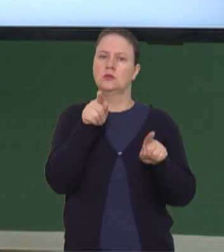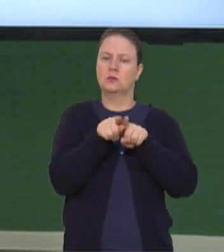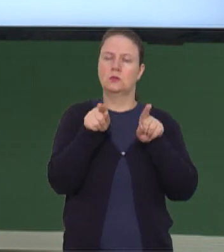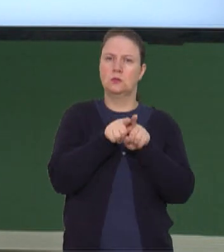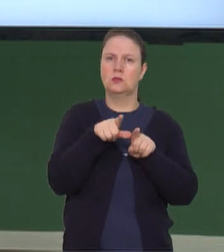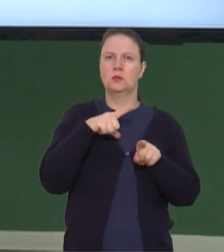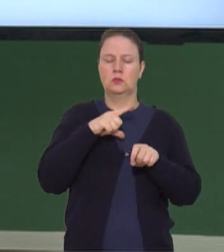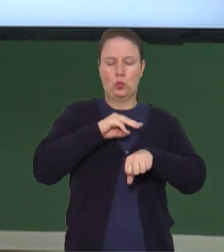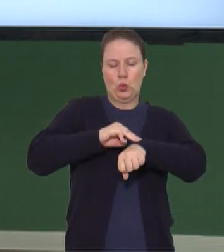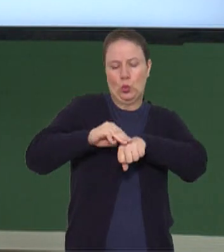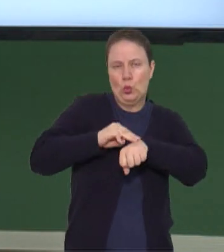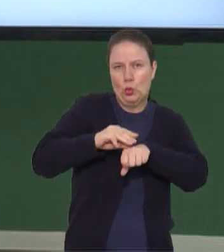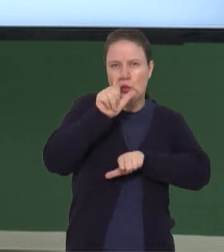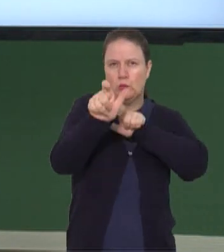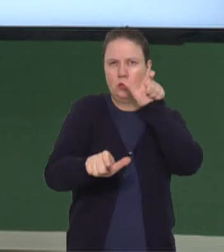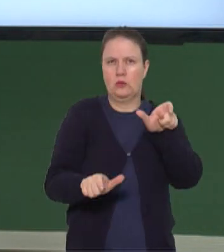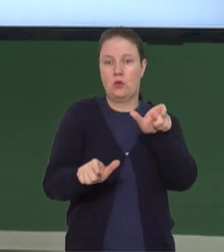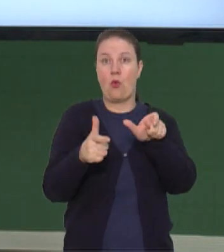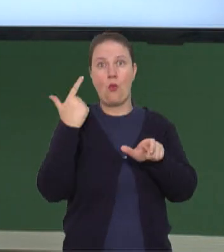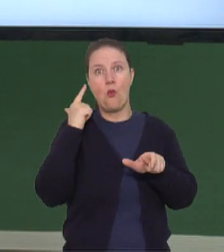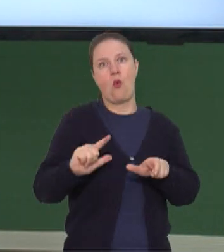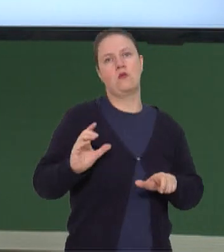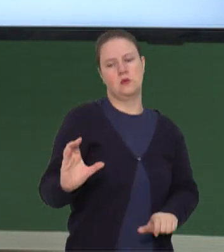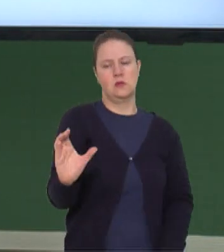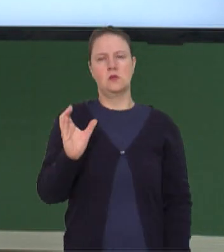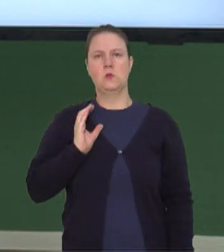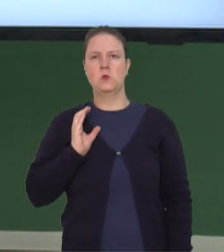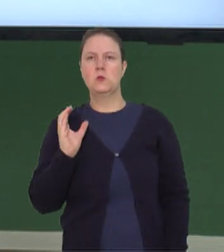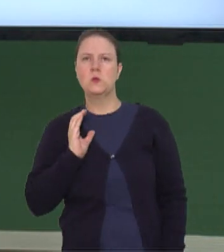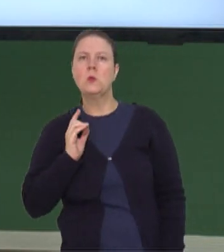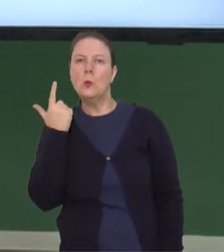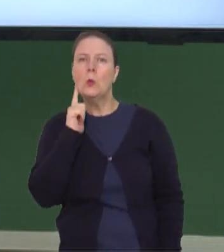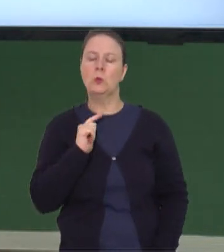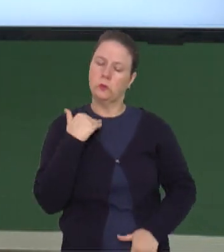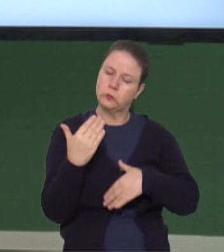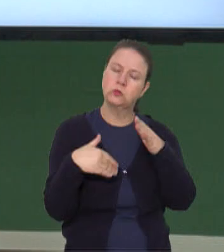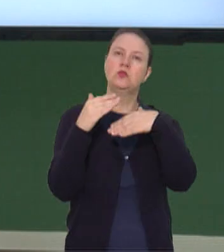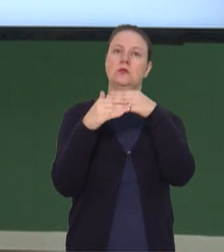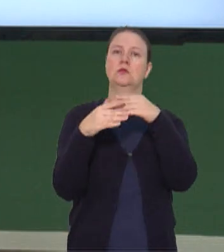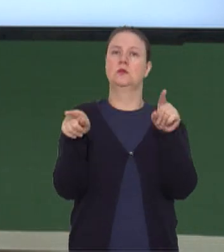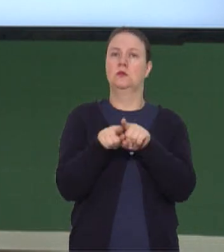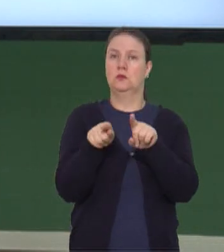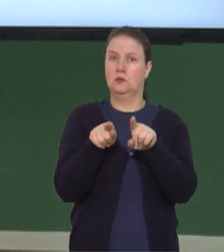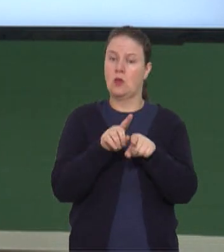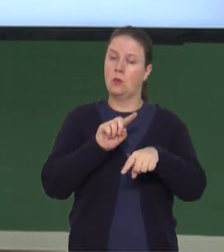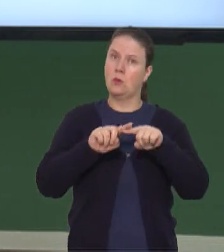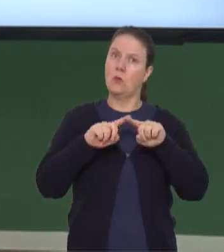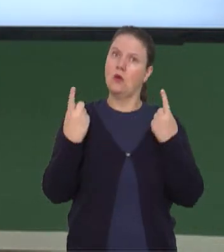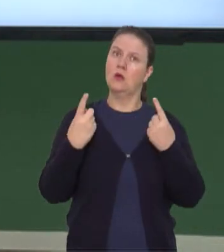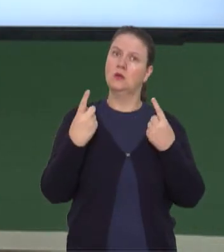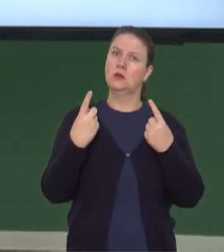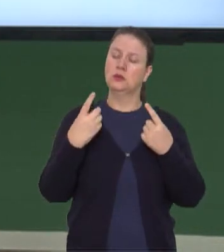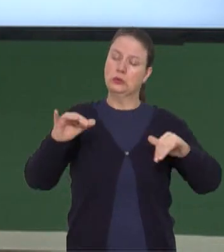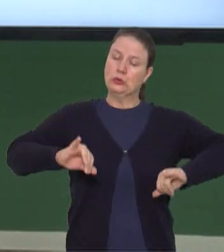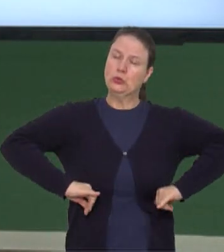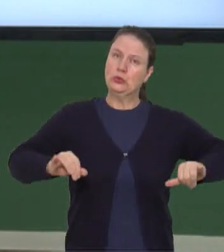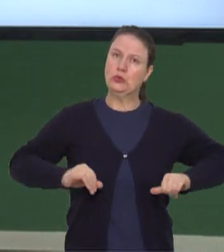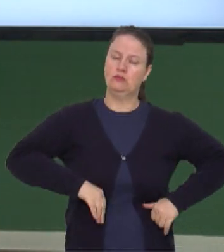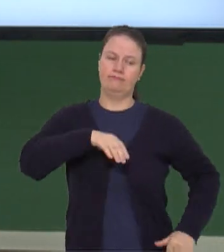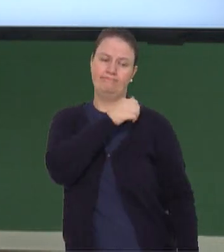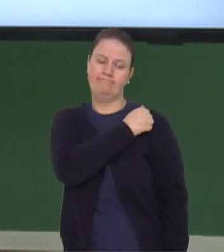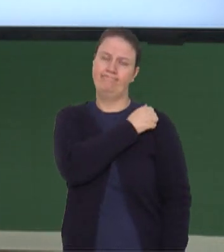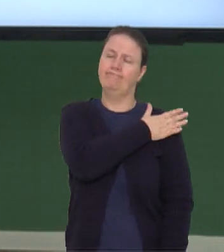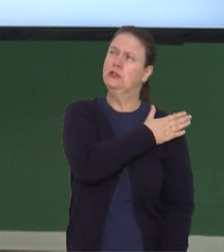casos de mulatos que enriquecem. Mas mesmo os mulatos ricos ainda sofrem o racismo, o preconceito.